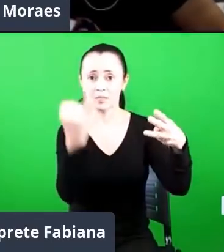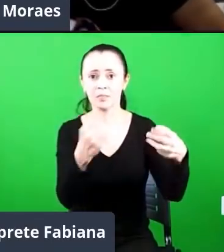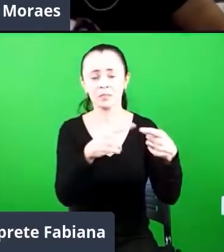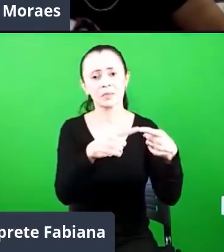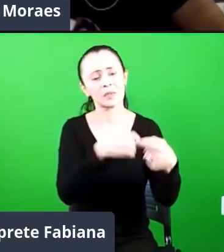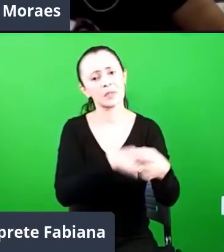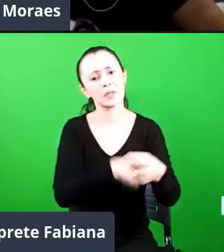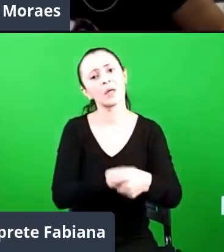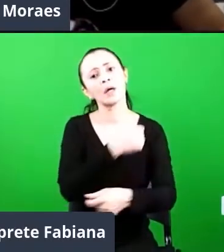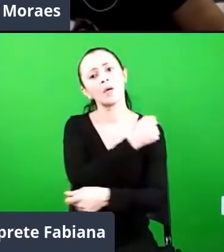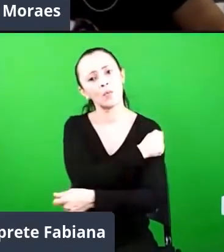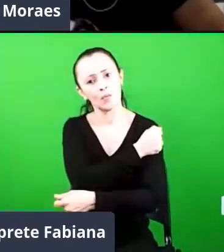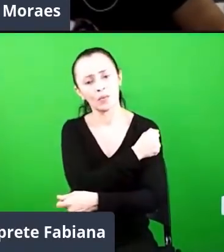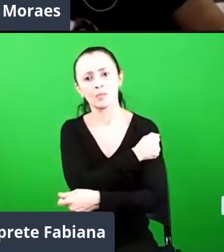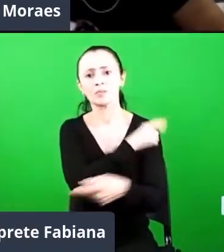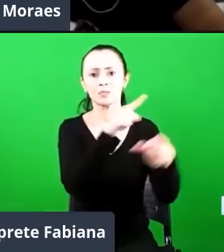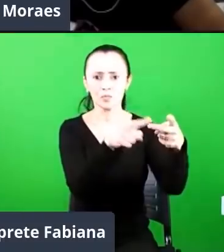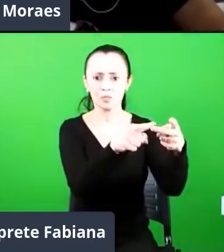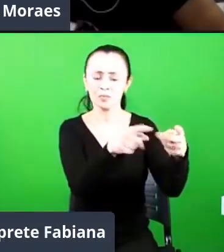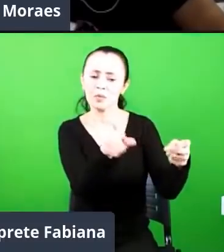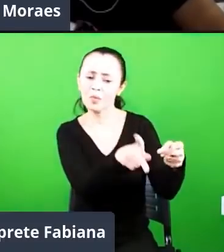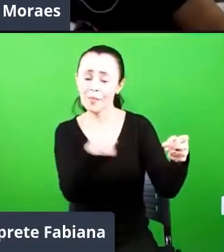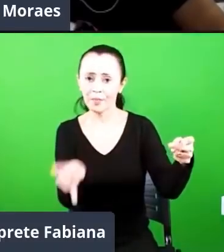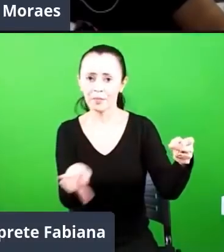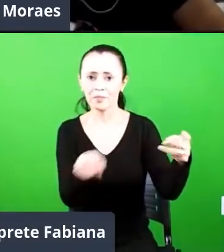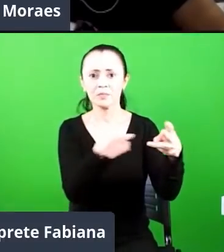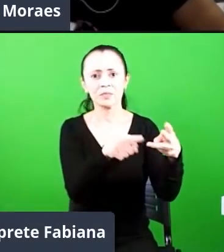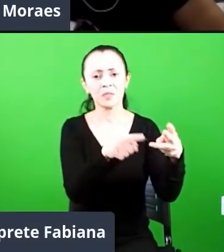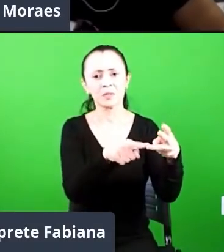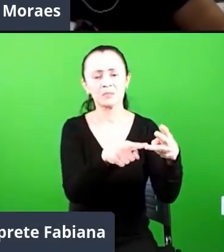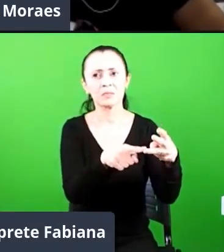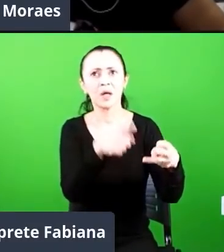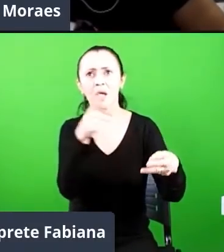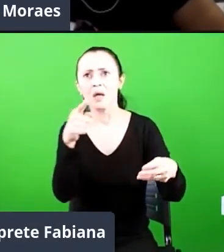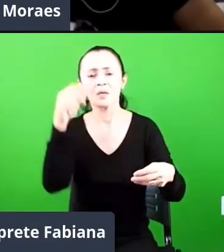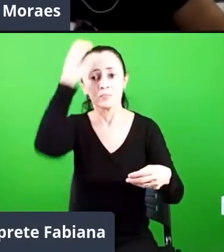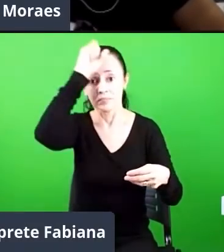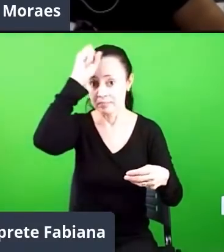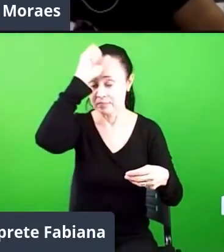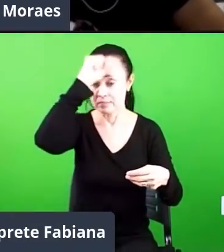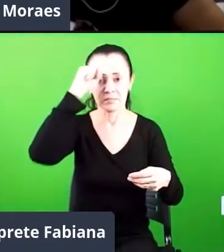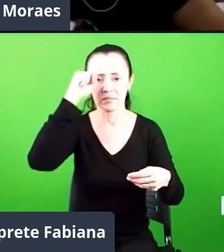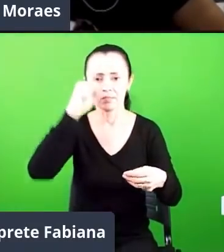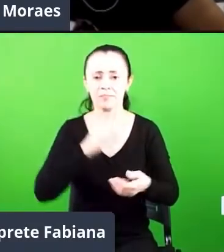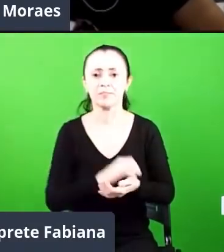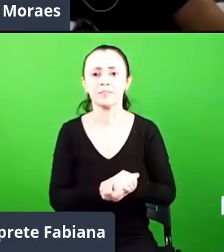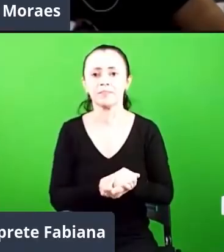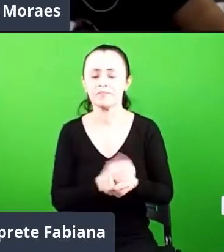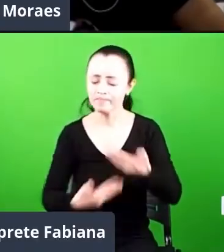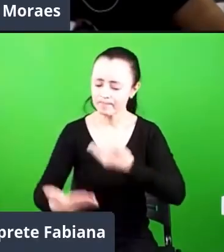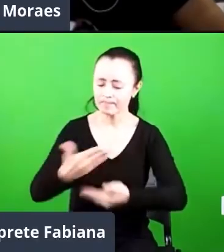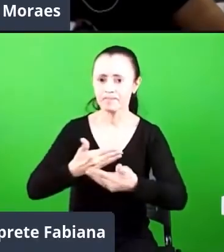aluno, né, o professor e o saber. São elementos que estão interagindo nesse processo. Para esse